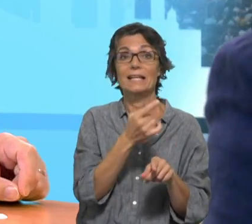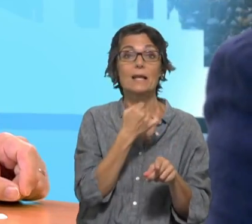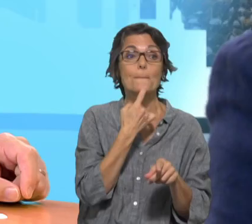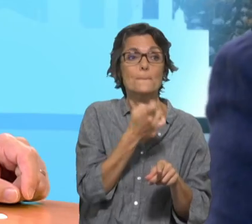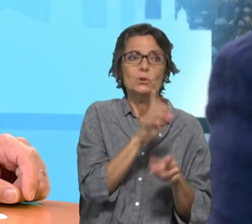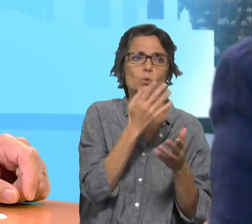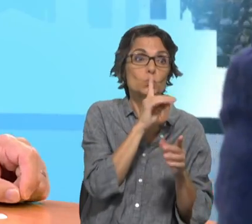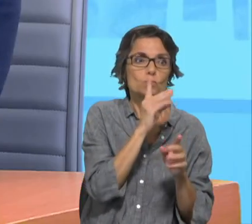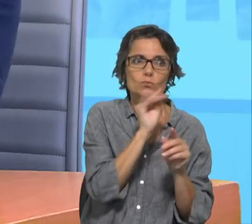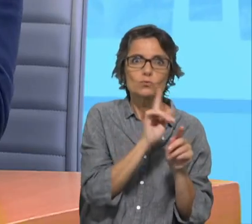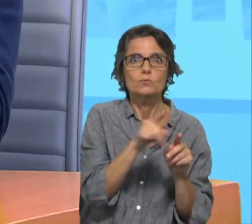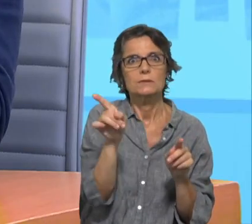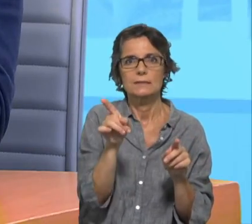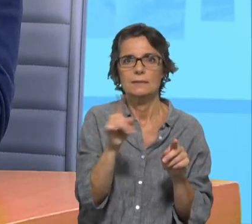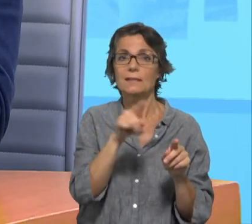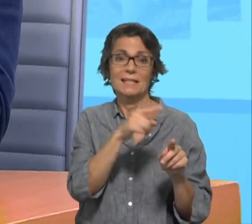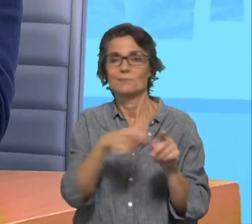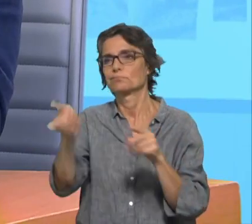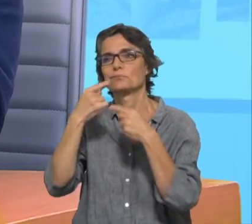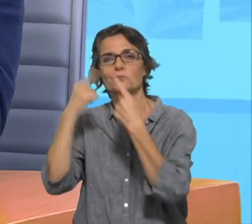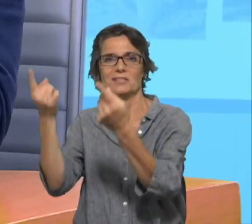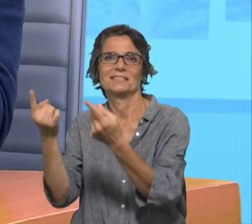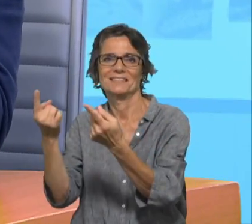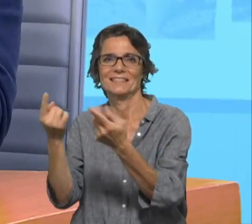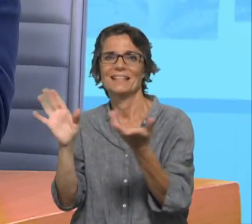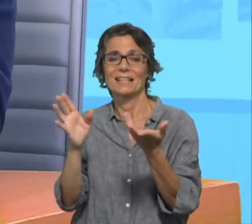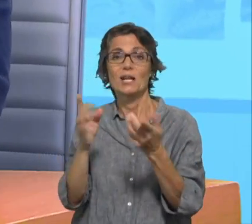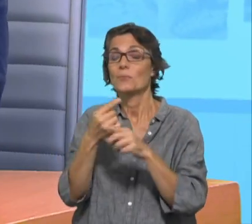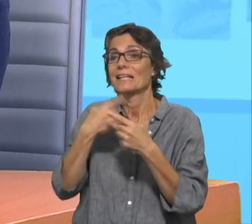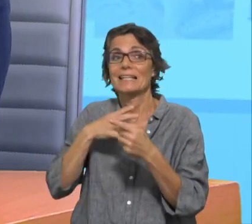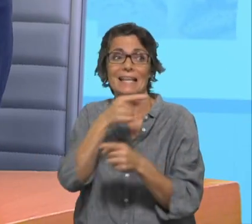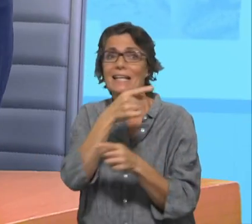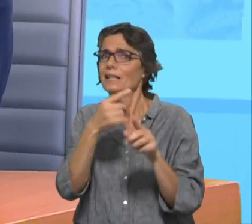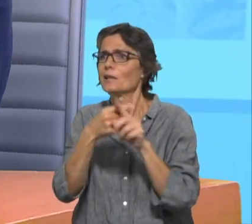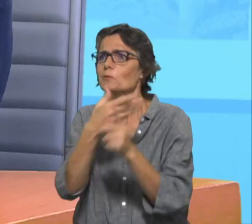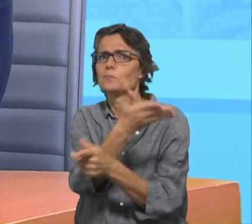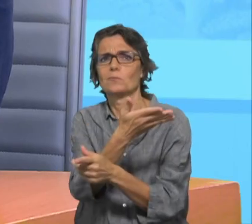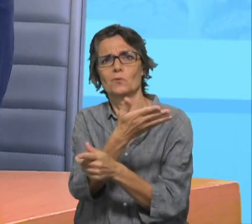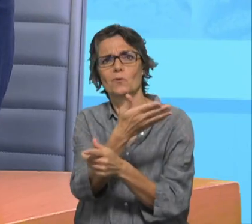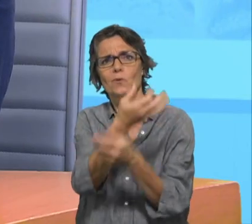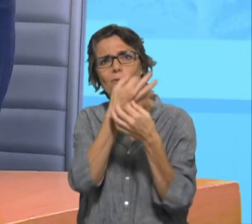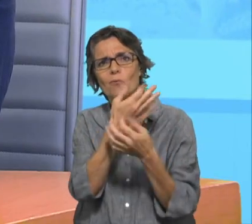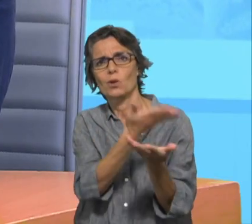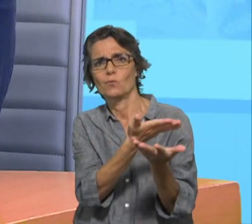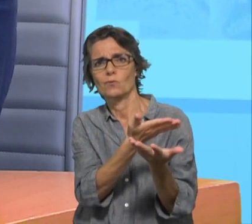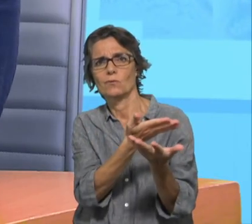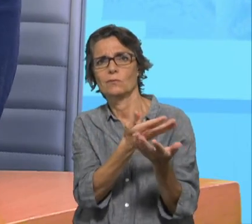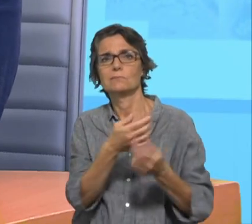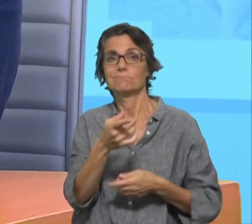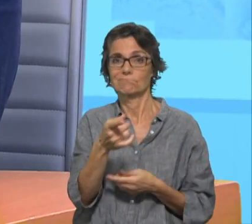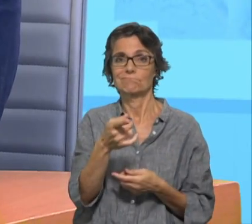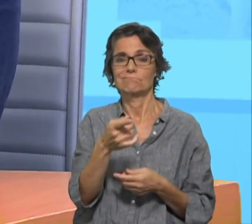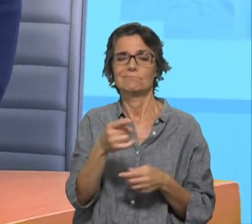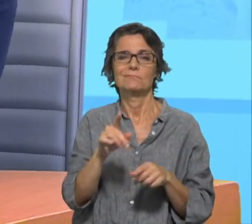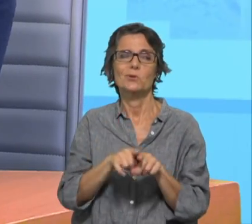todo o povo depois diz: o Senhor é bom, que coisas boas Ele faz. Quase a chamar-nos a atenção para o